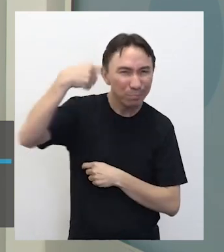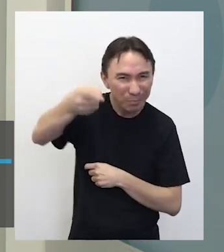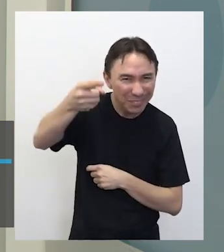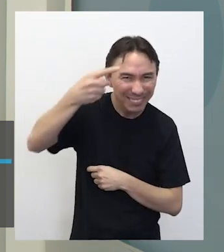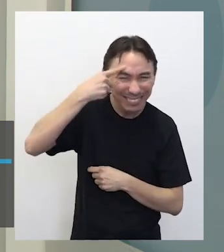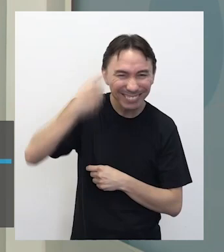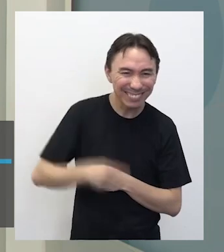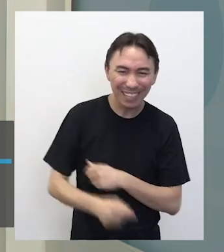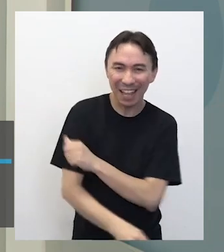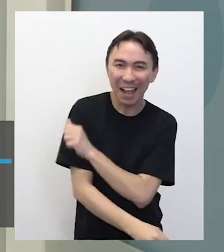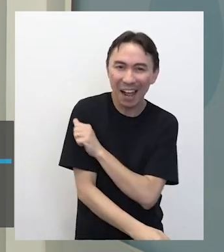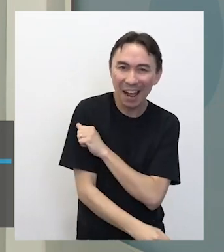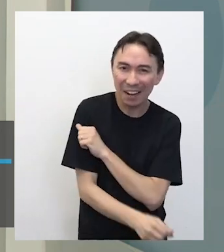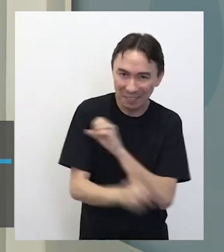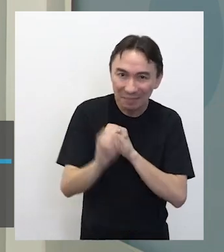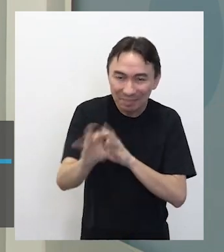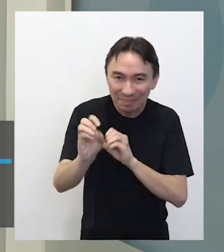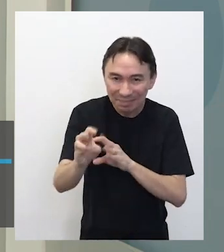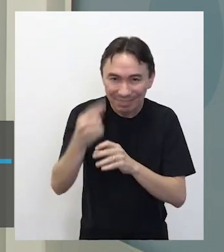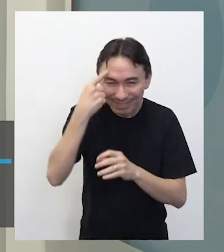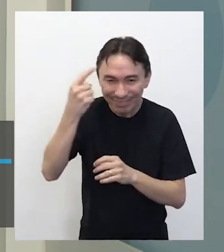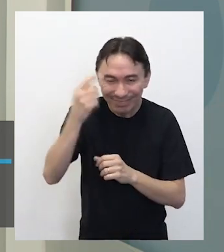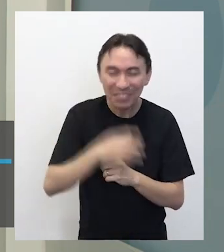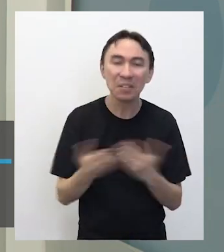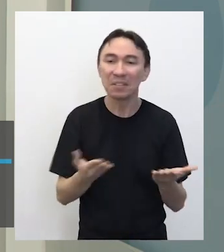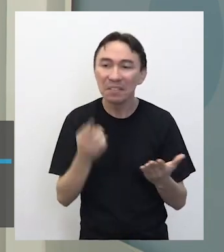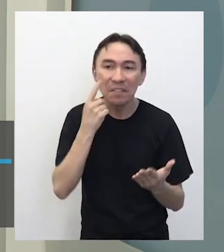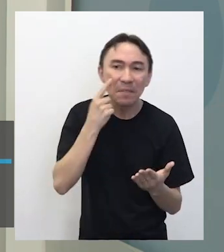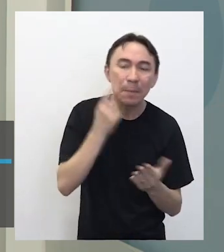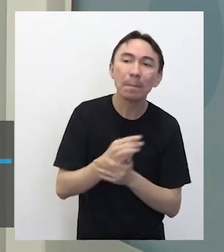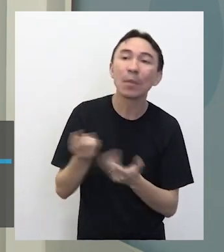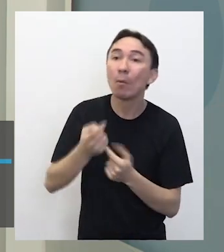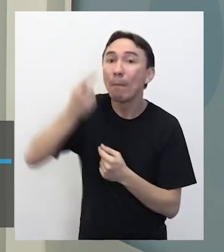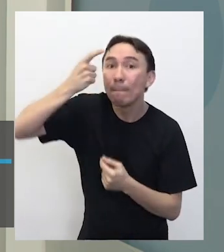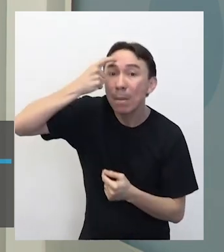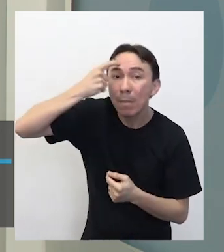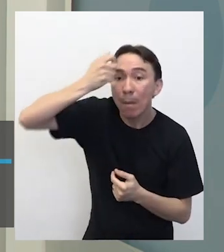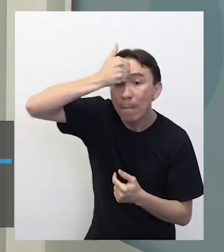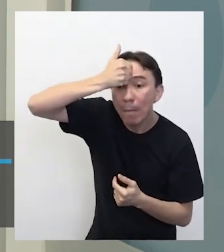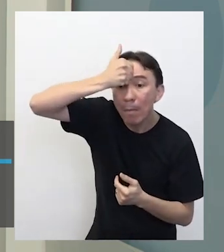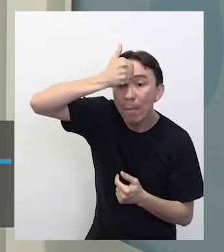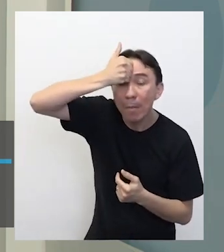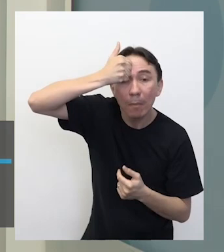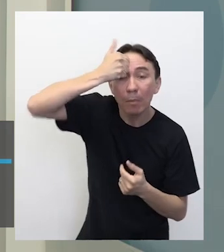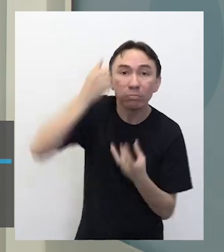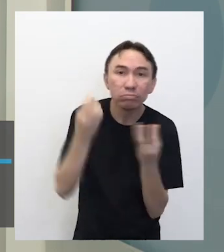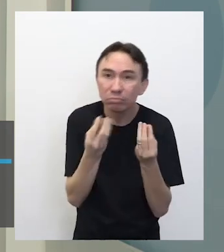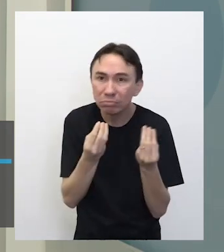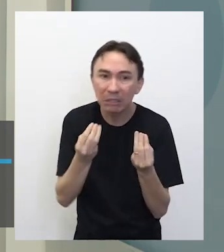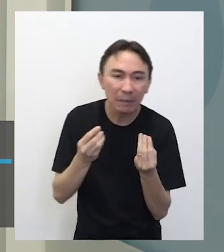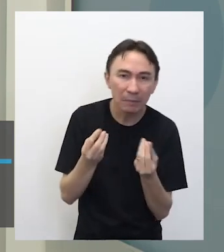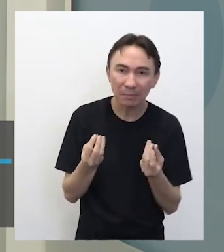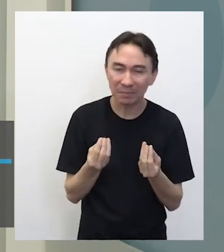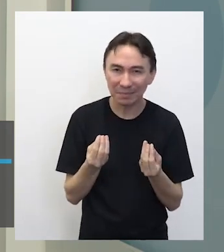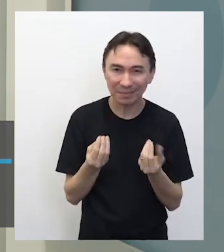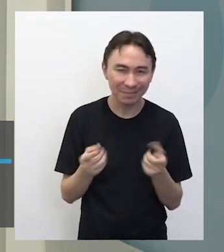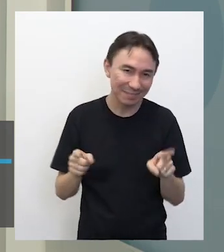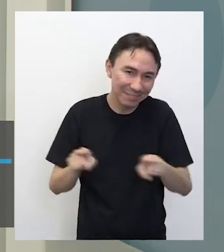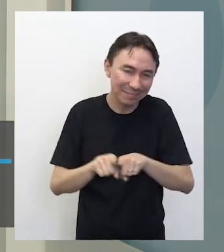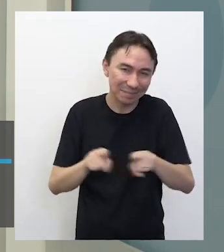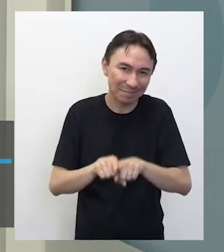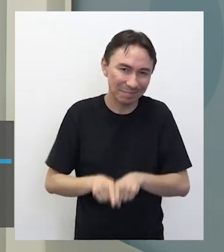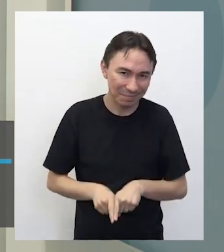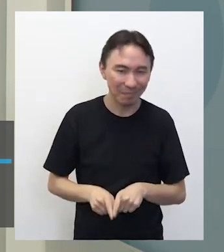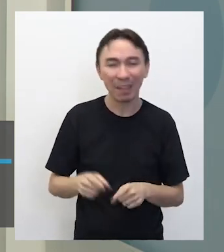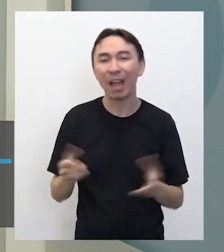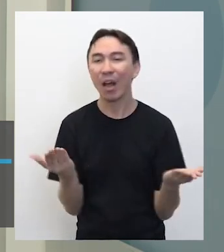Como lidar com os problemas da vida. Mas, enfim, a animação, o vídeo que vocês assistirão agora, fala um